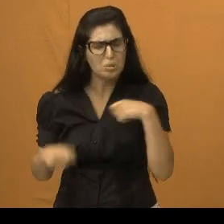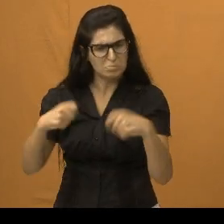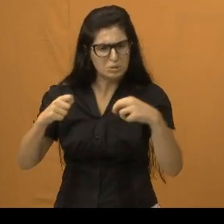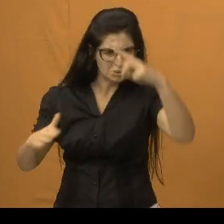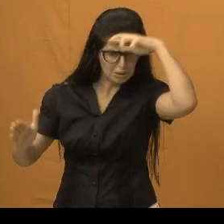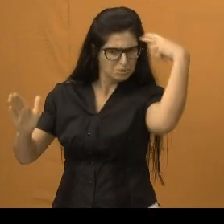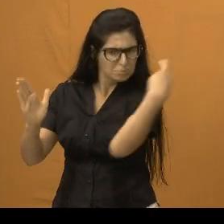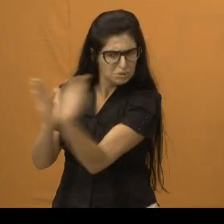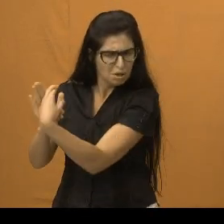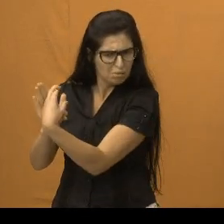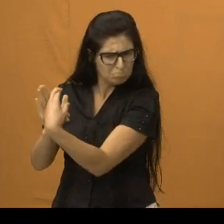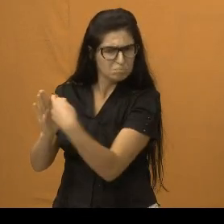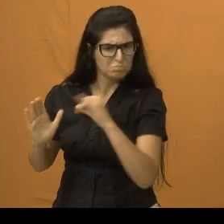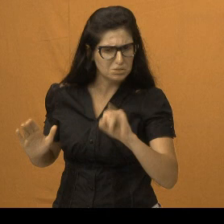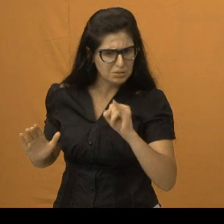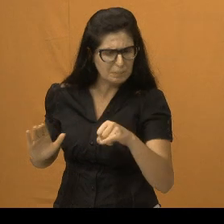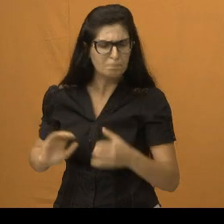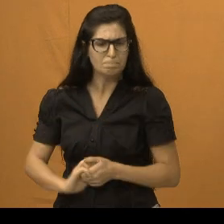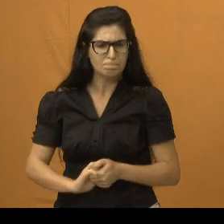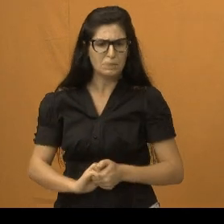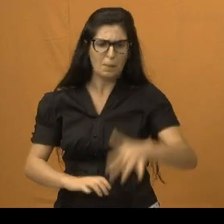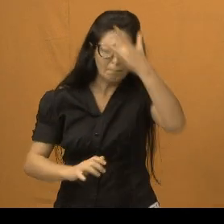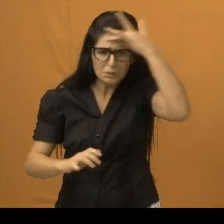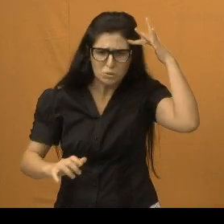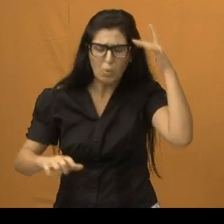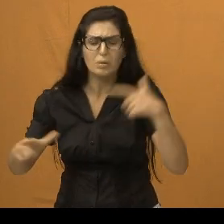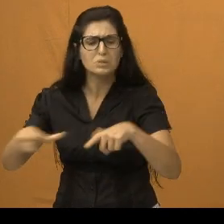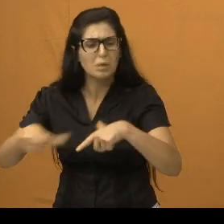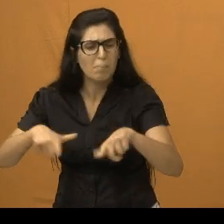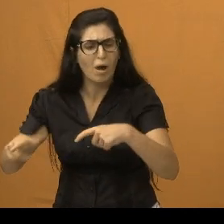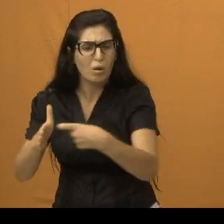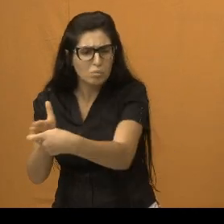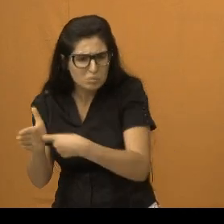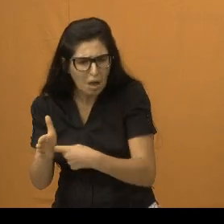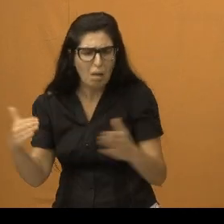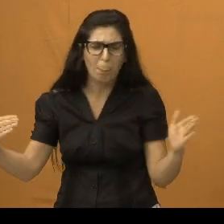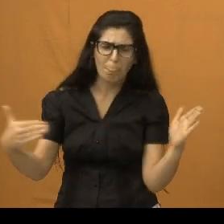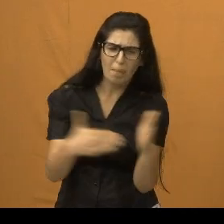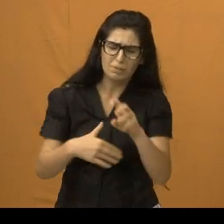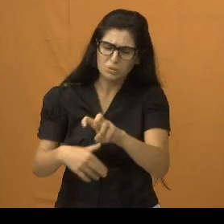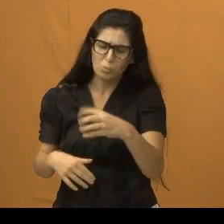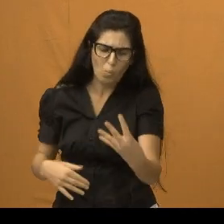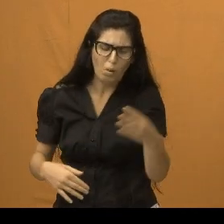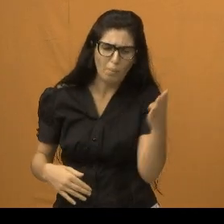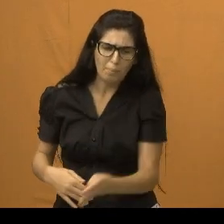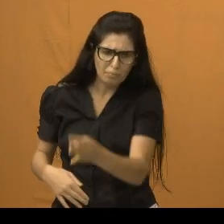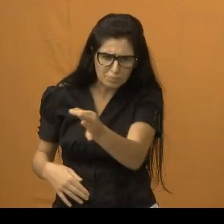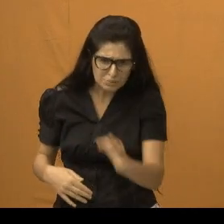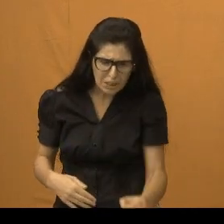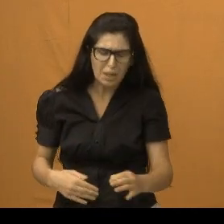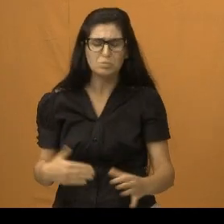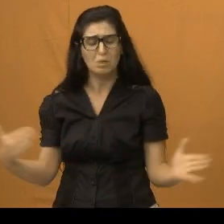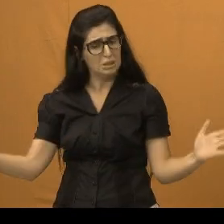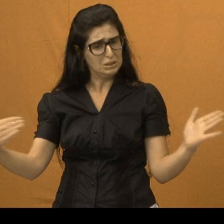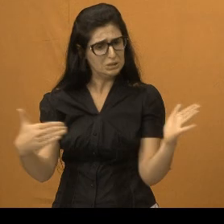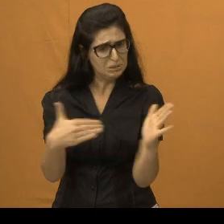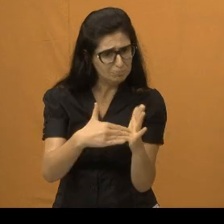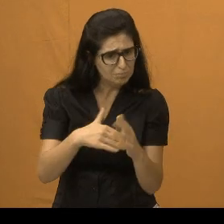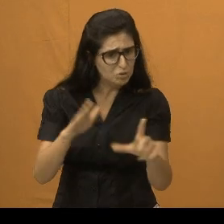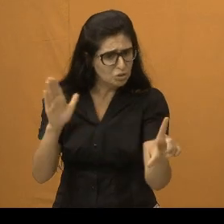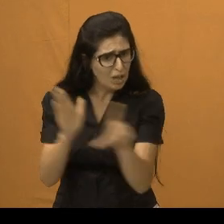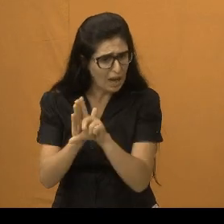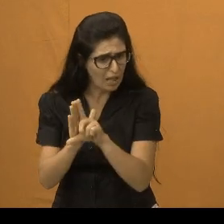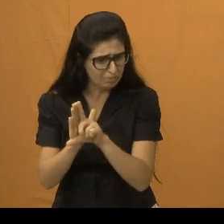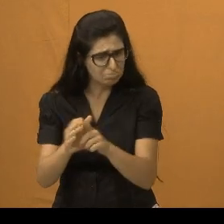limite legal com gastos de pessoal, ele é até 54%, limite legal. O